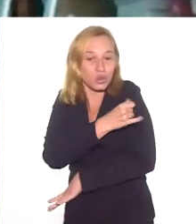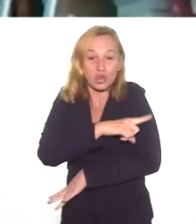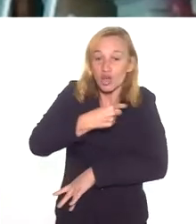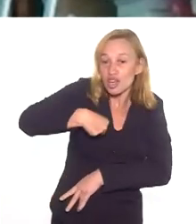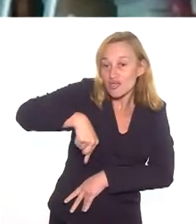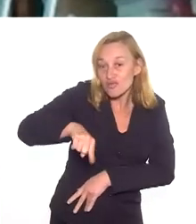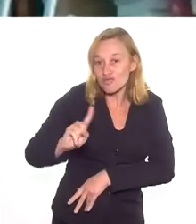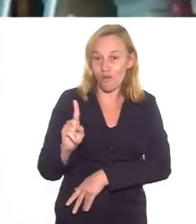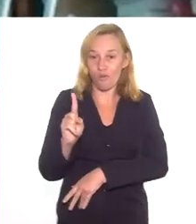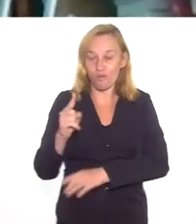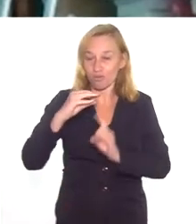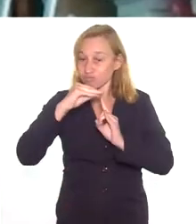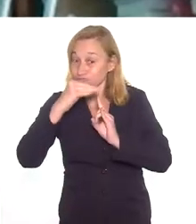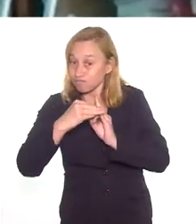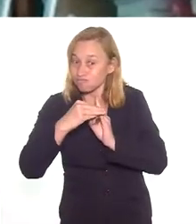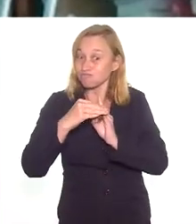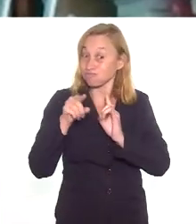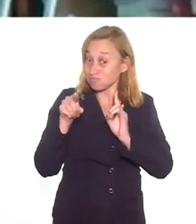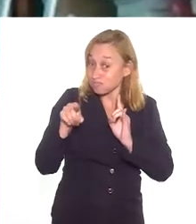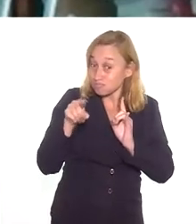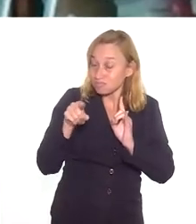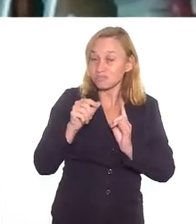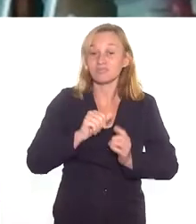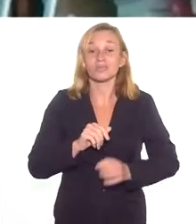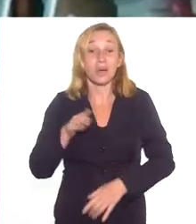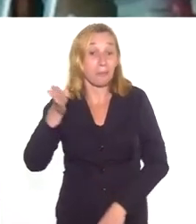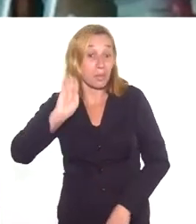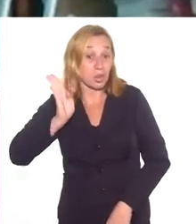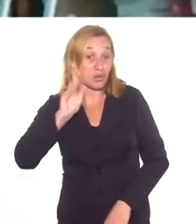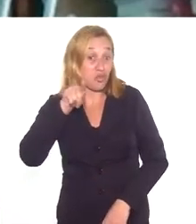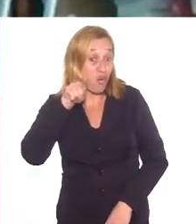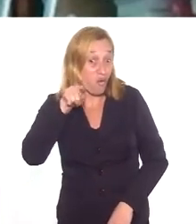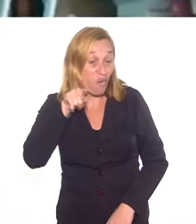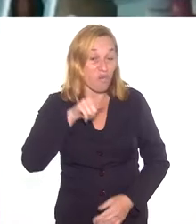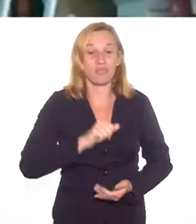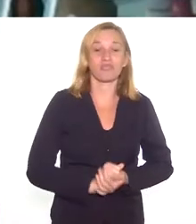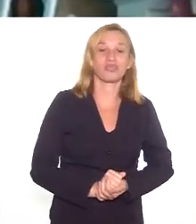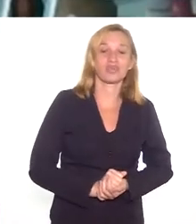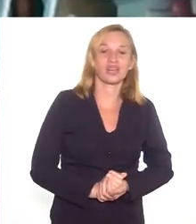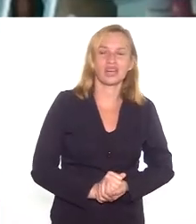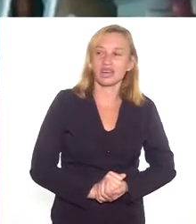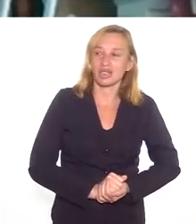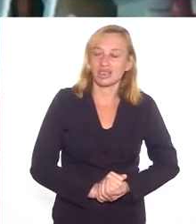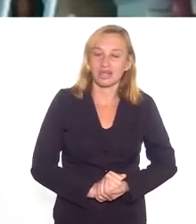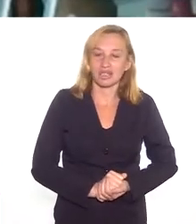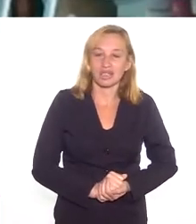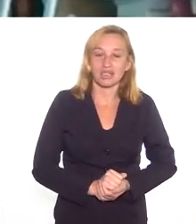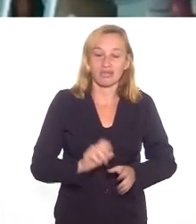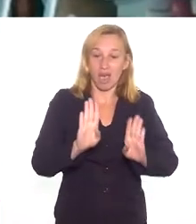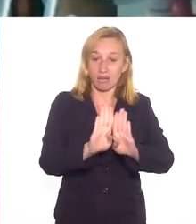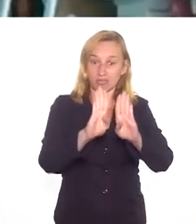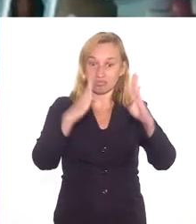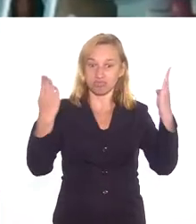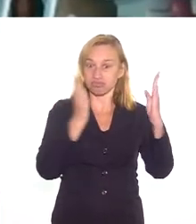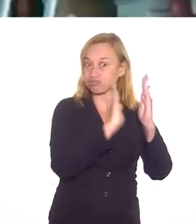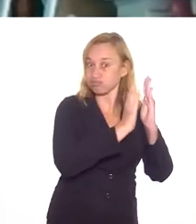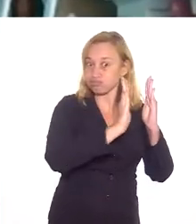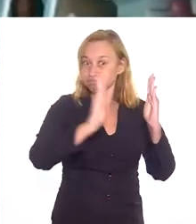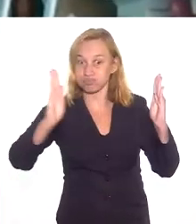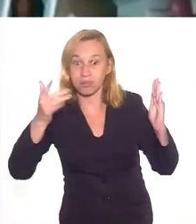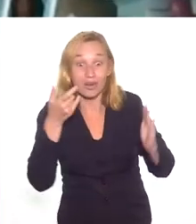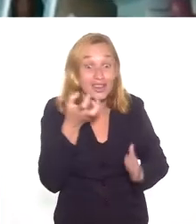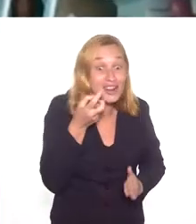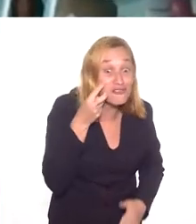bolsa, eu chego no Rio e vou para a Fundação Getúlio Vargas, na Praia do Botafogo. O pessoal me encaminha até